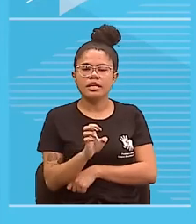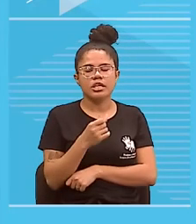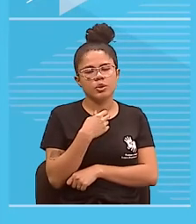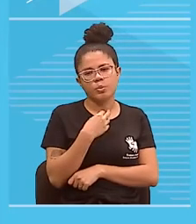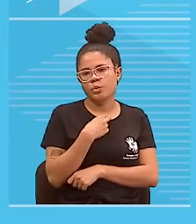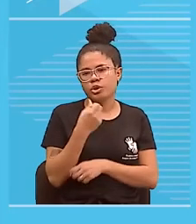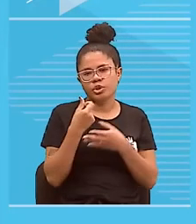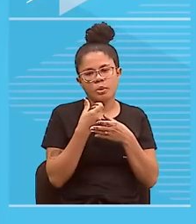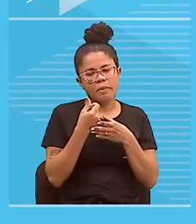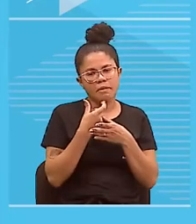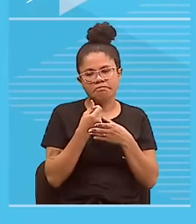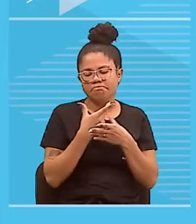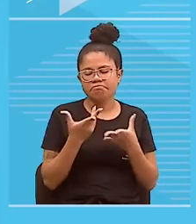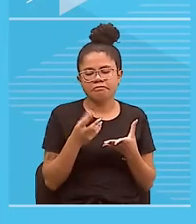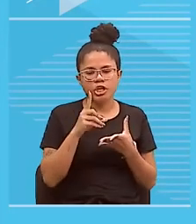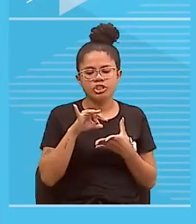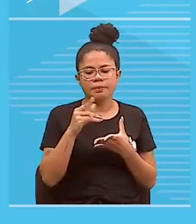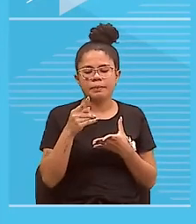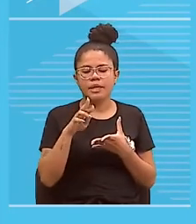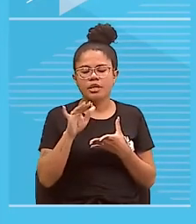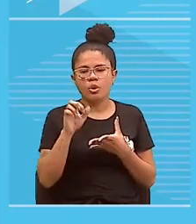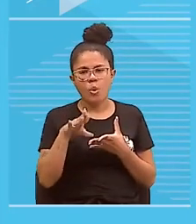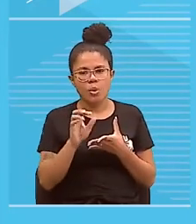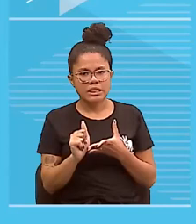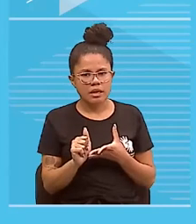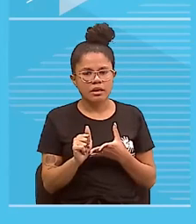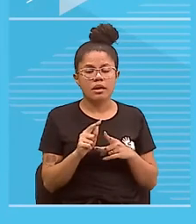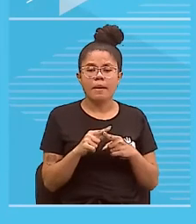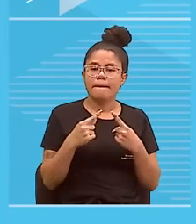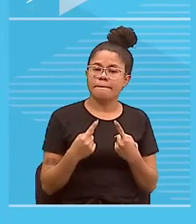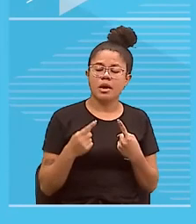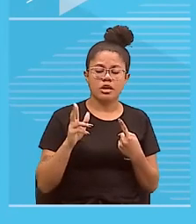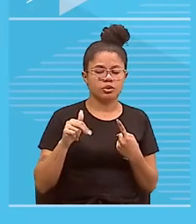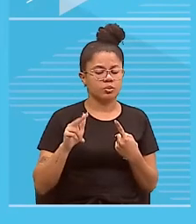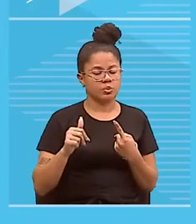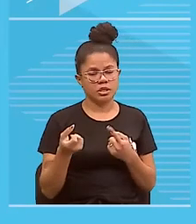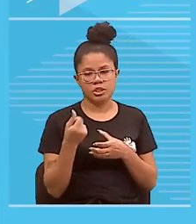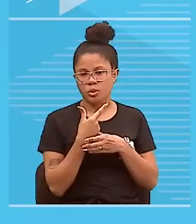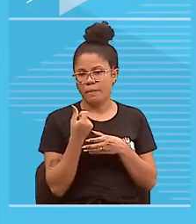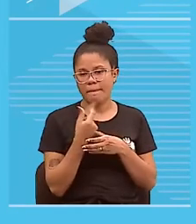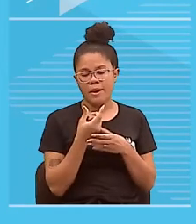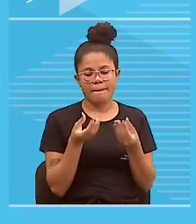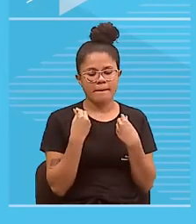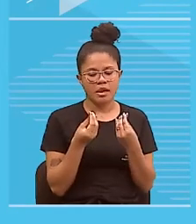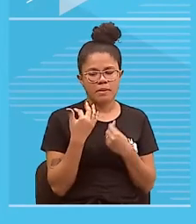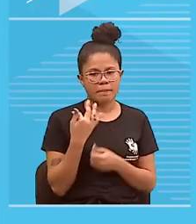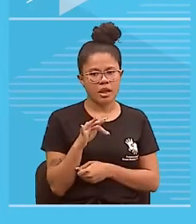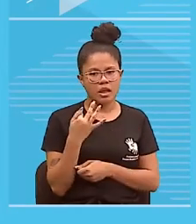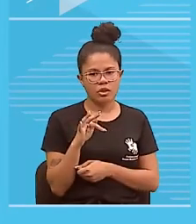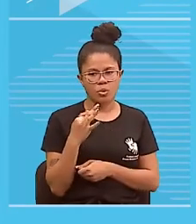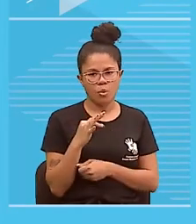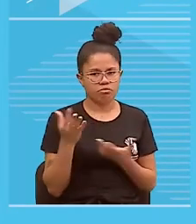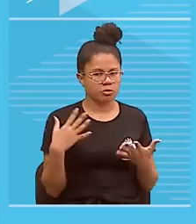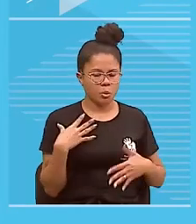Aspirina por exemplo aí você vai tomar paracetamol Mas jamais faça isso para dores diárias